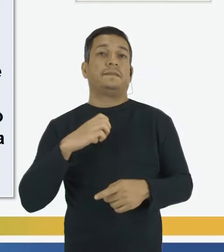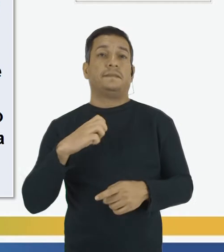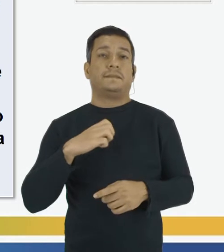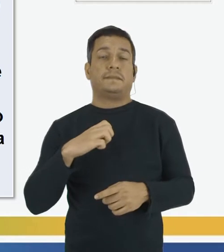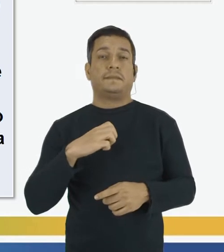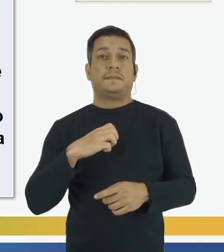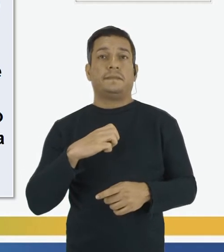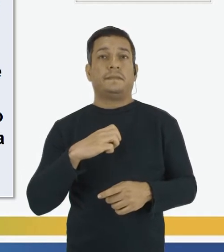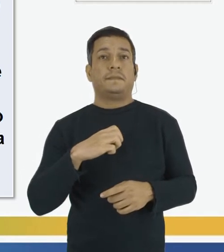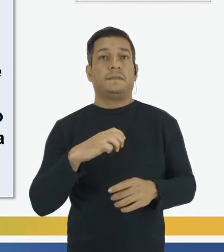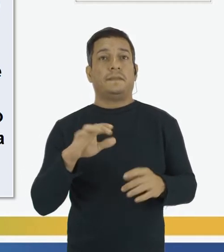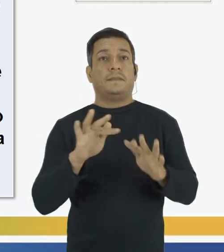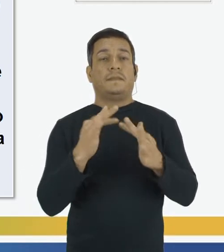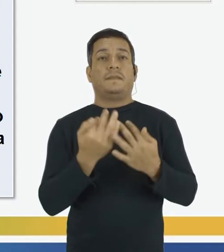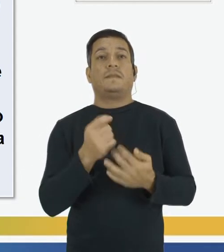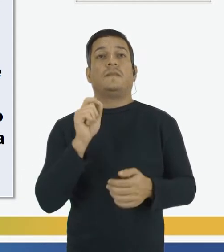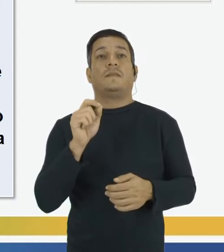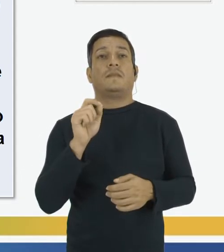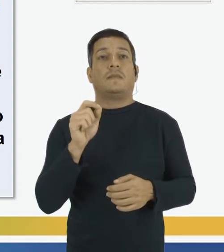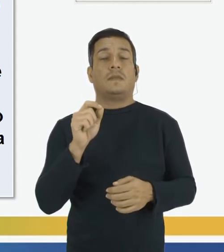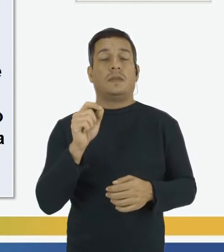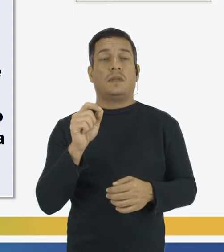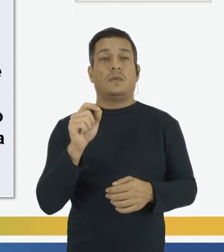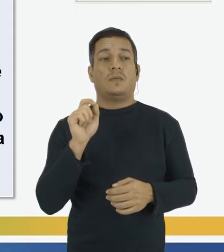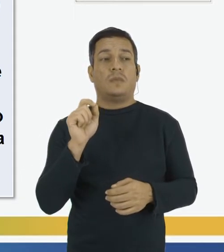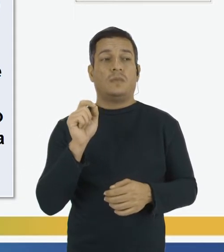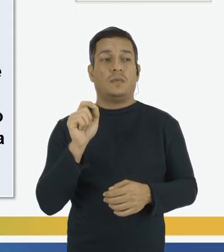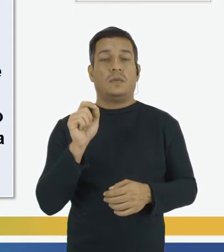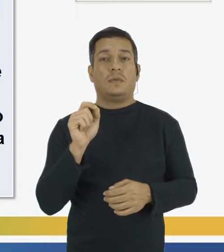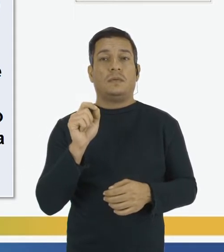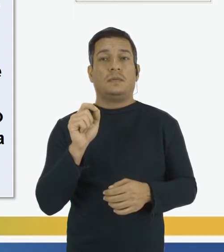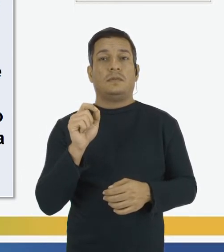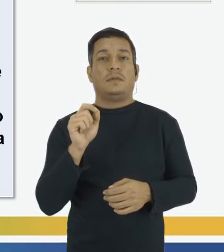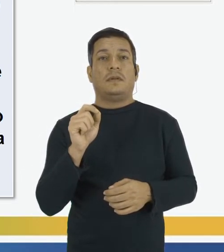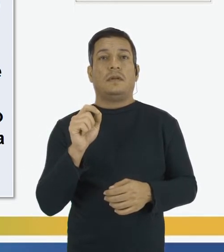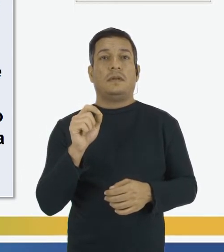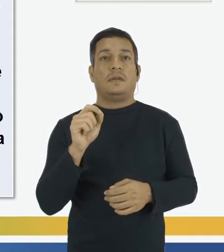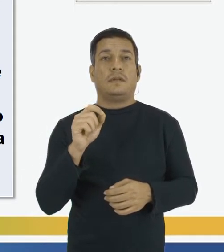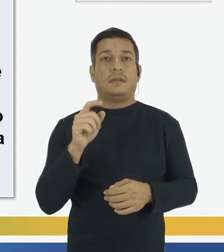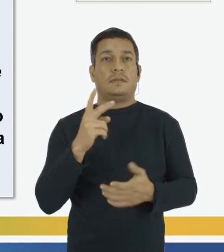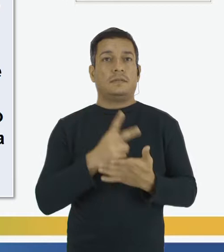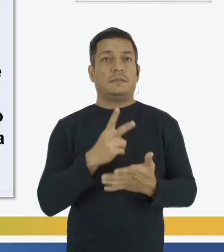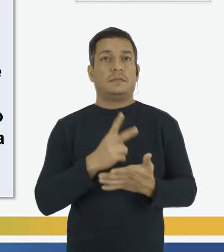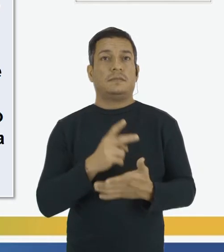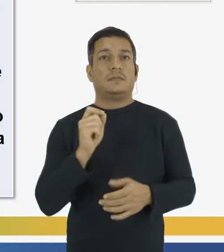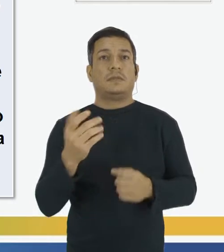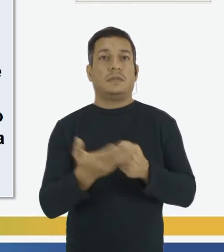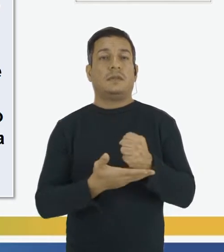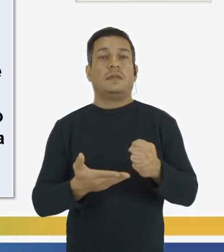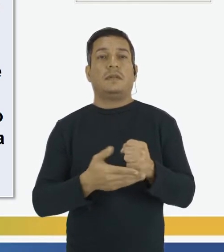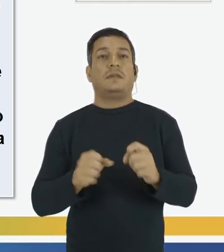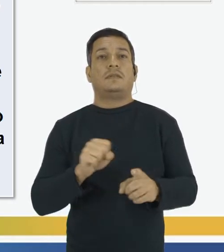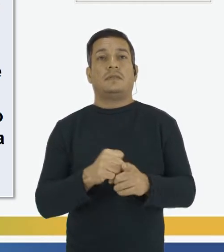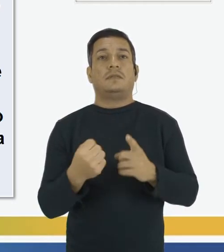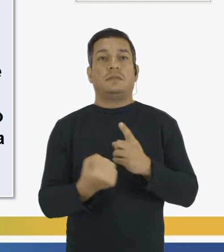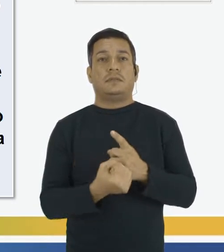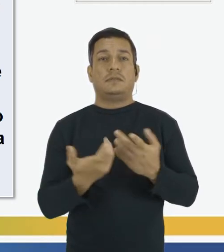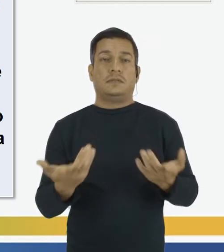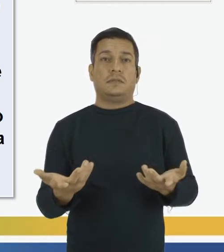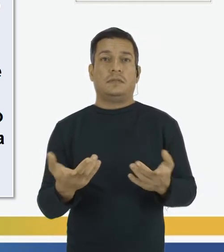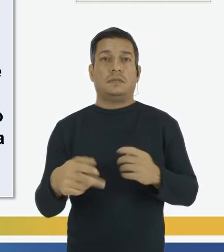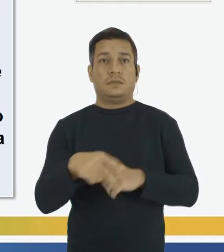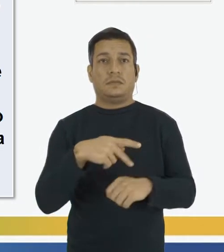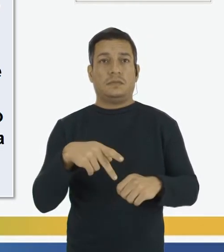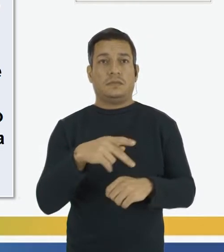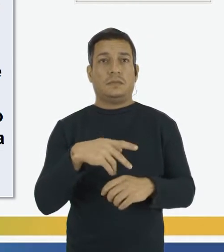ética da família é quando a família ela é sempre a base das sociedades, né?